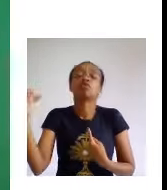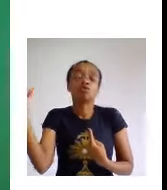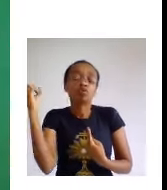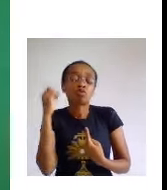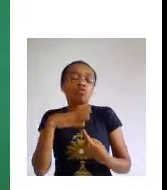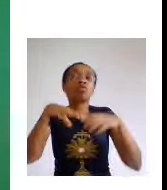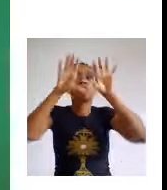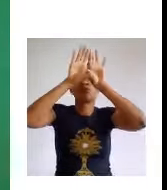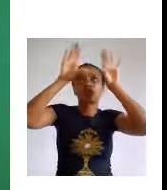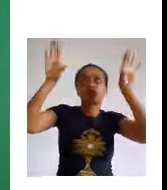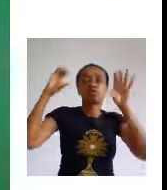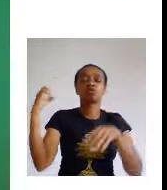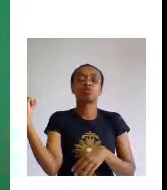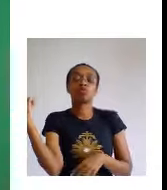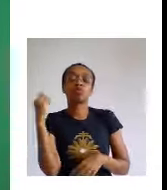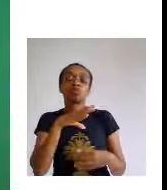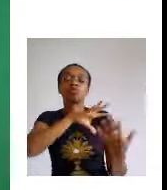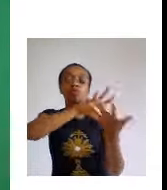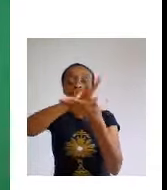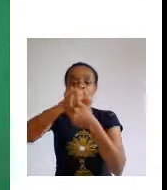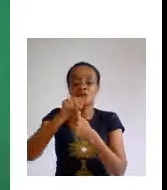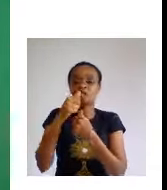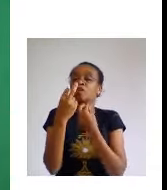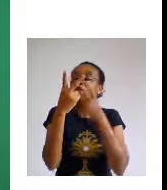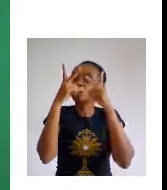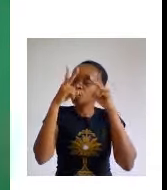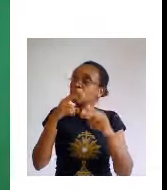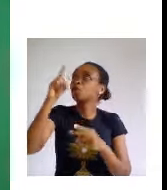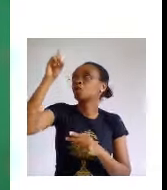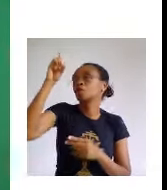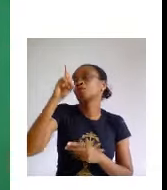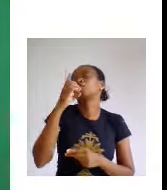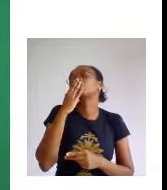que prometestes. Amém.